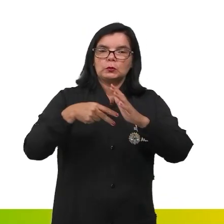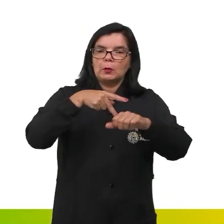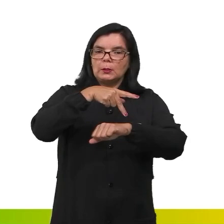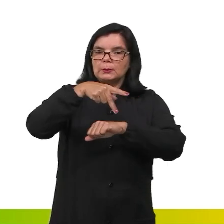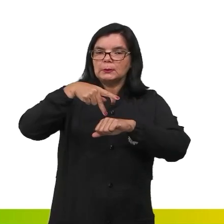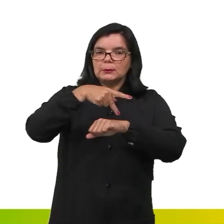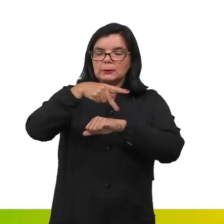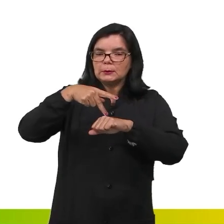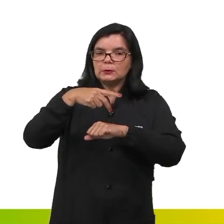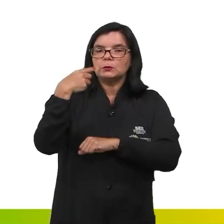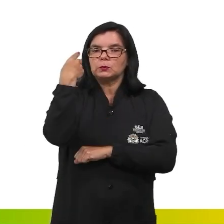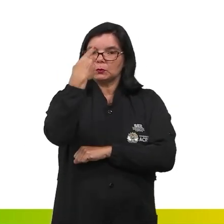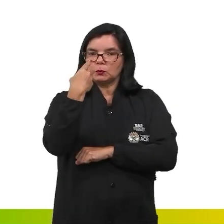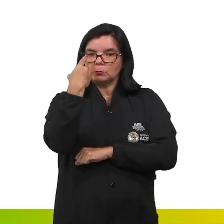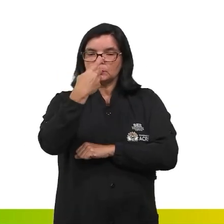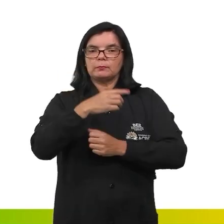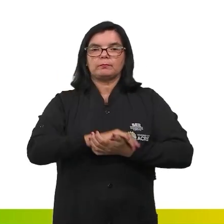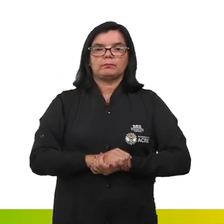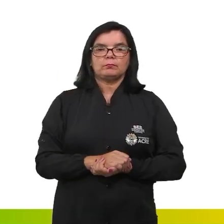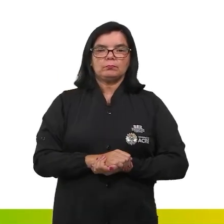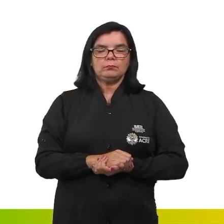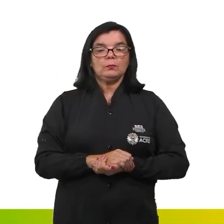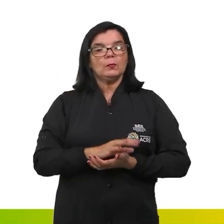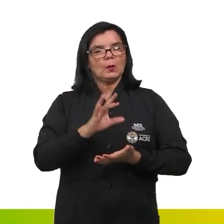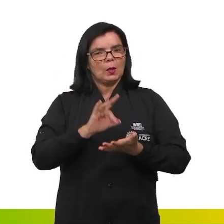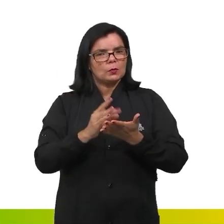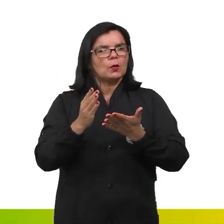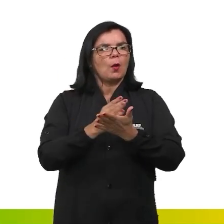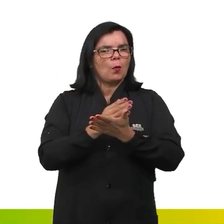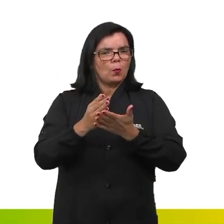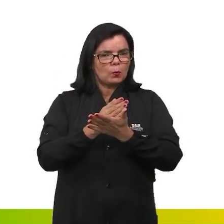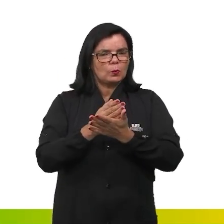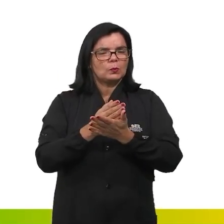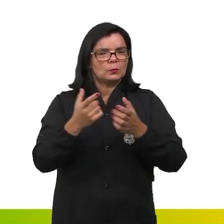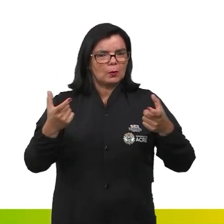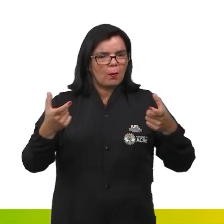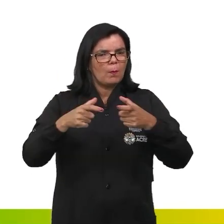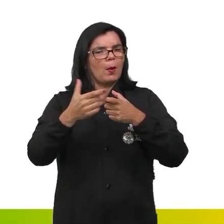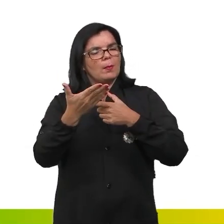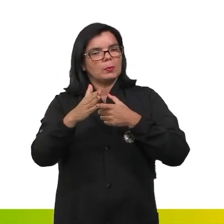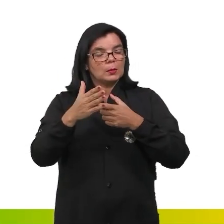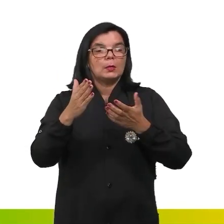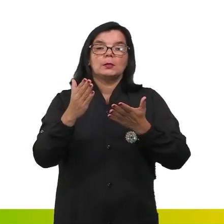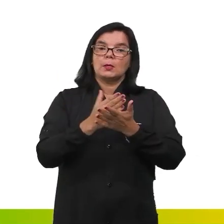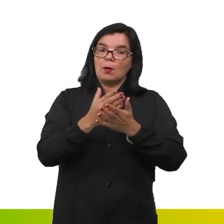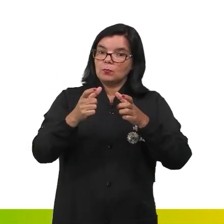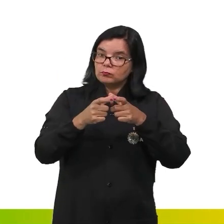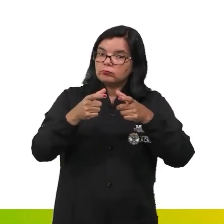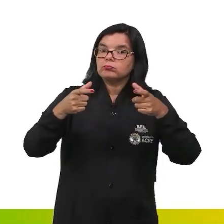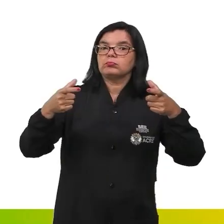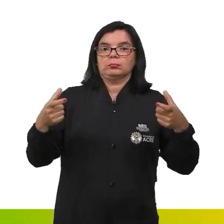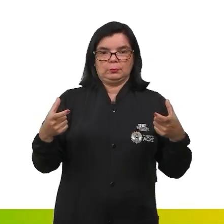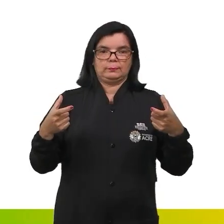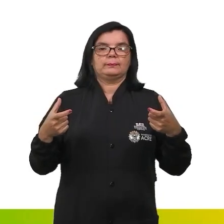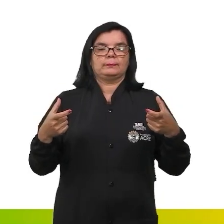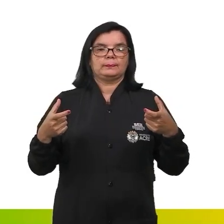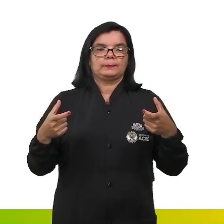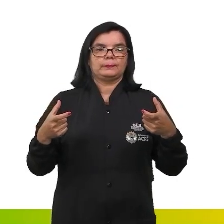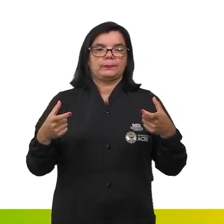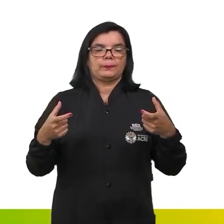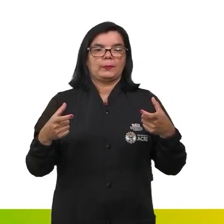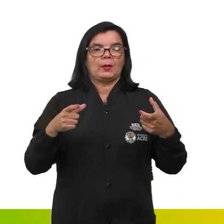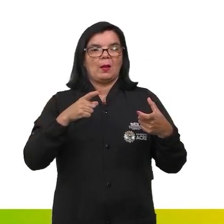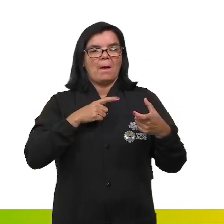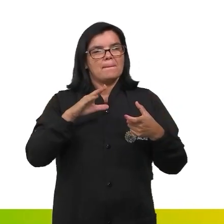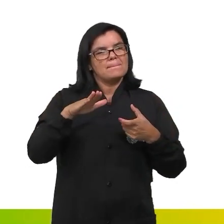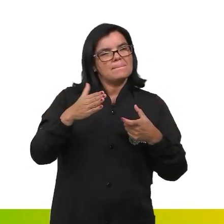nos países hispanohablantes. É a realidade de um desses países, a densidade populacional média? Não, tem densidade populacional que é grande. O termo